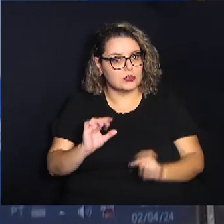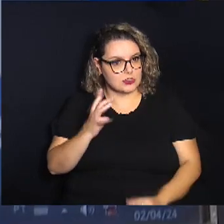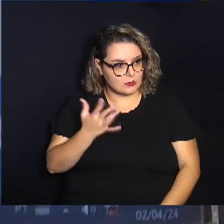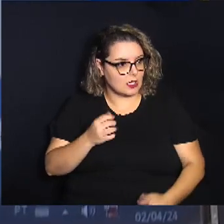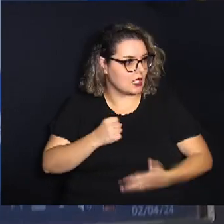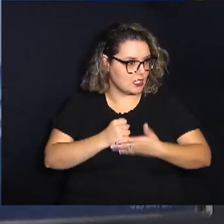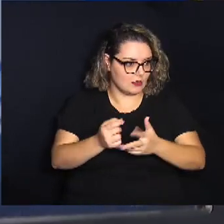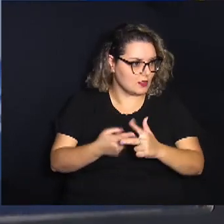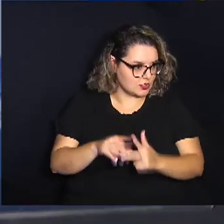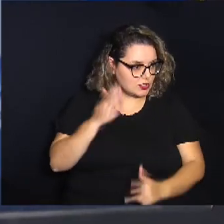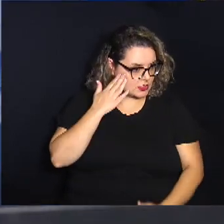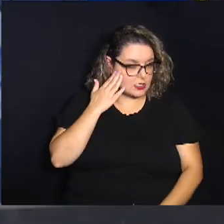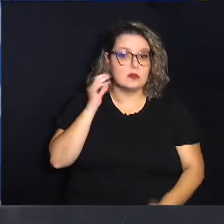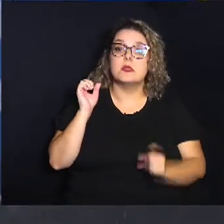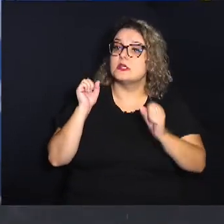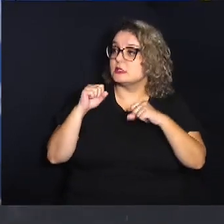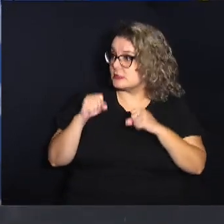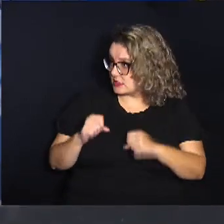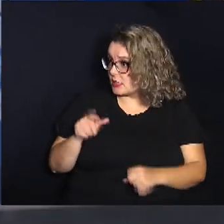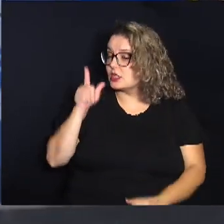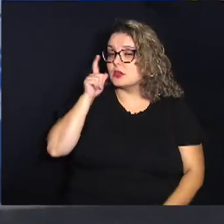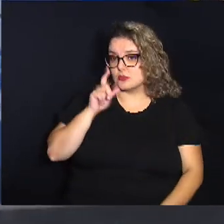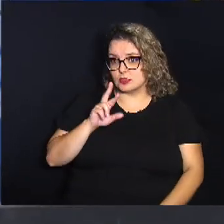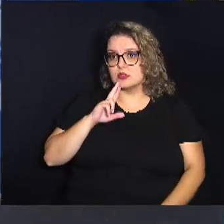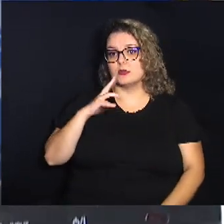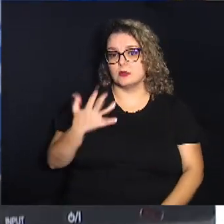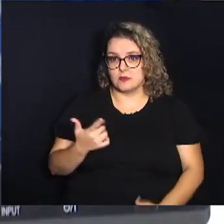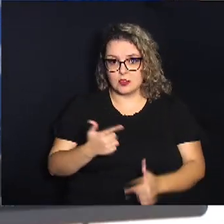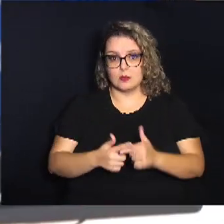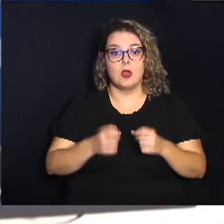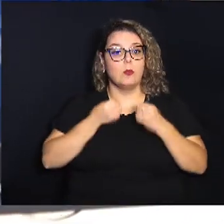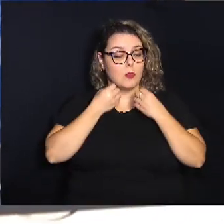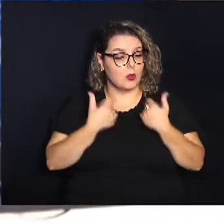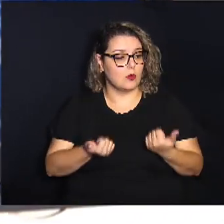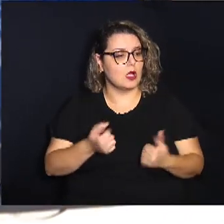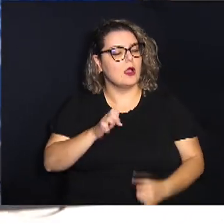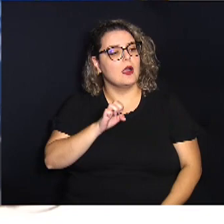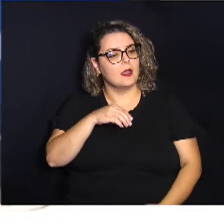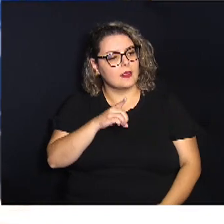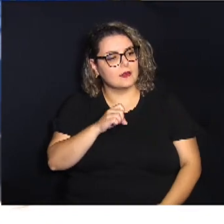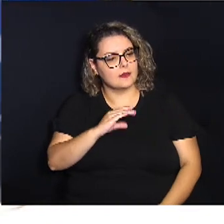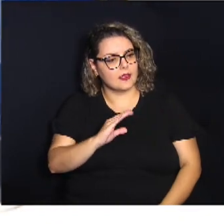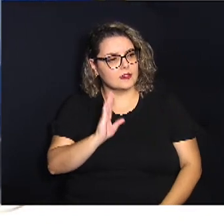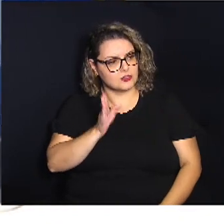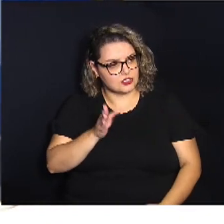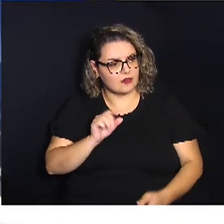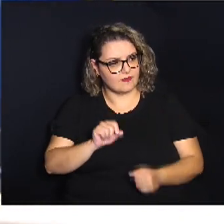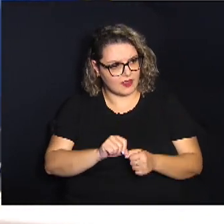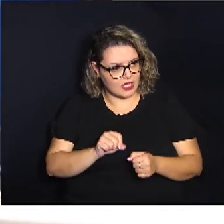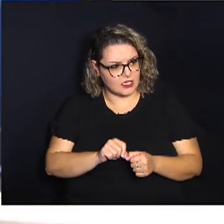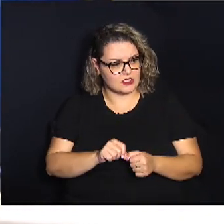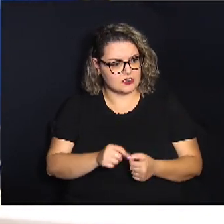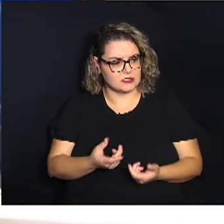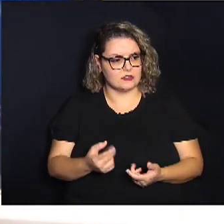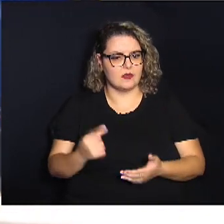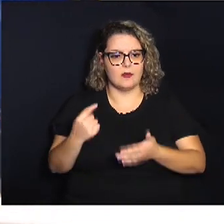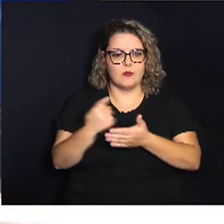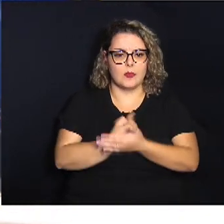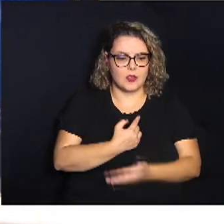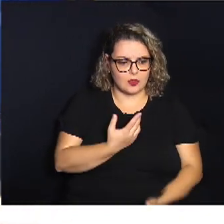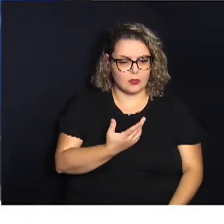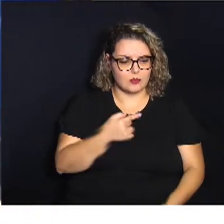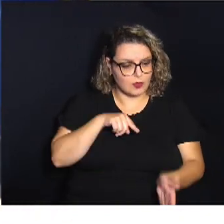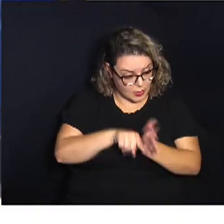mecânico já sabe qual o problema e ele conseguiu resolver o seu problema boa a INDEC já realiza tira uma dúvida para mim o